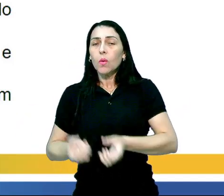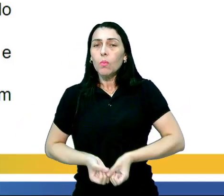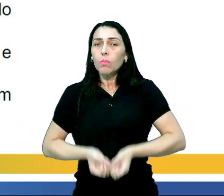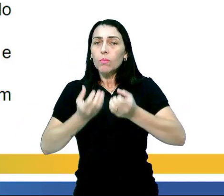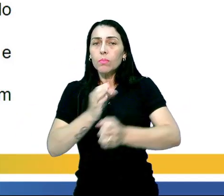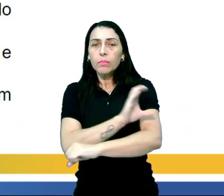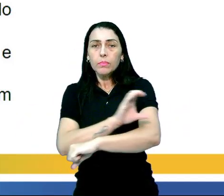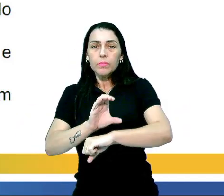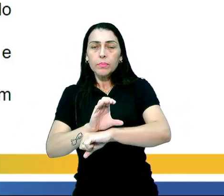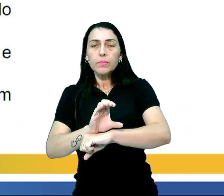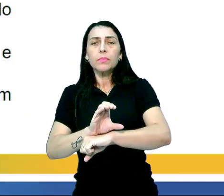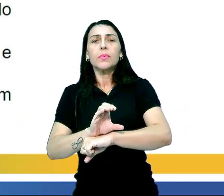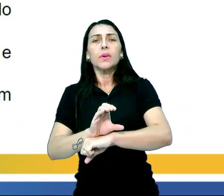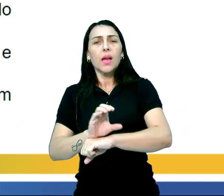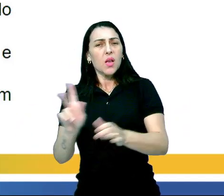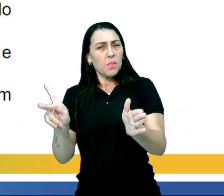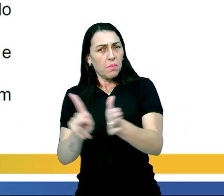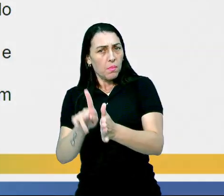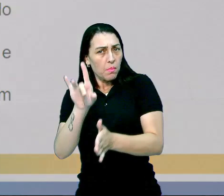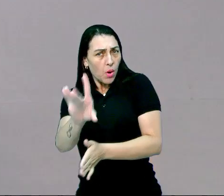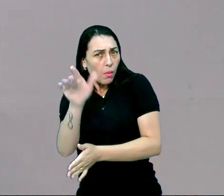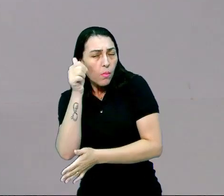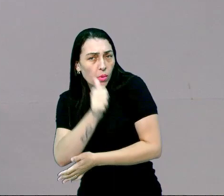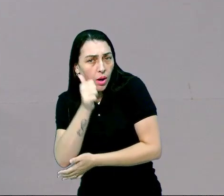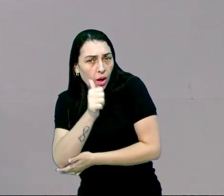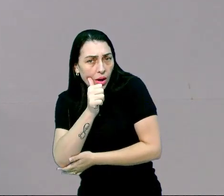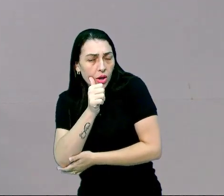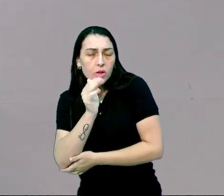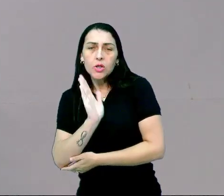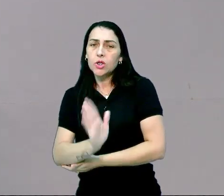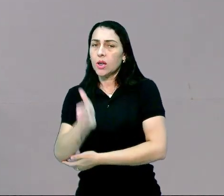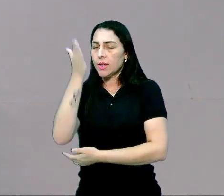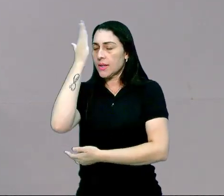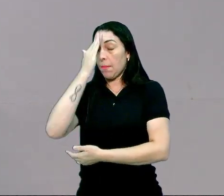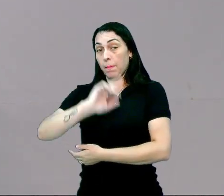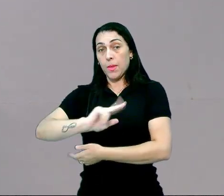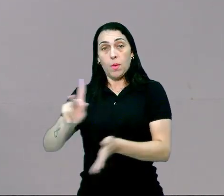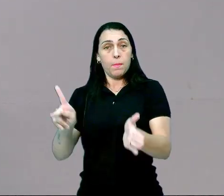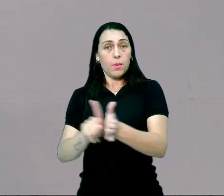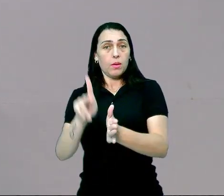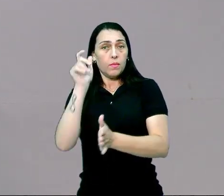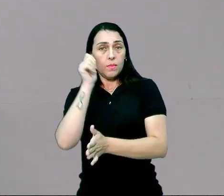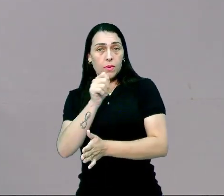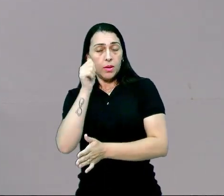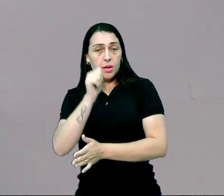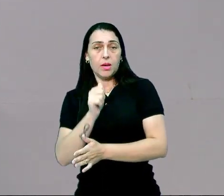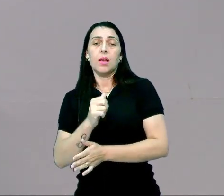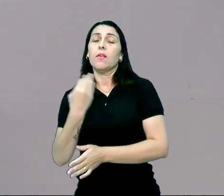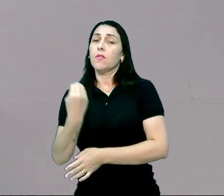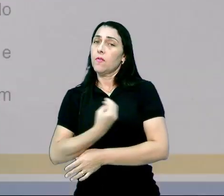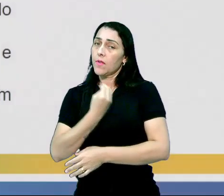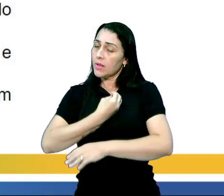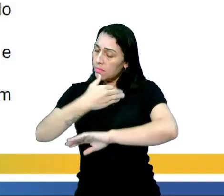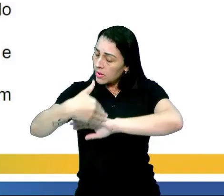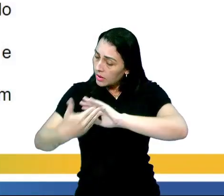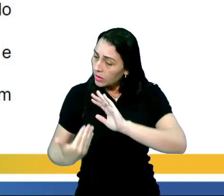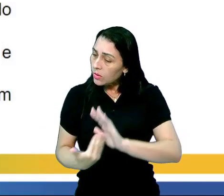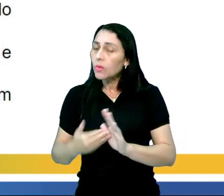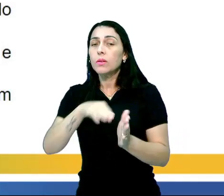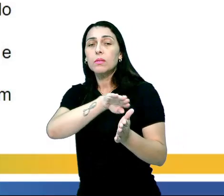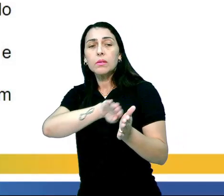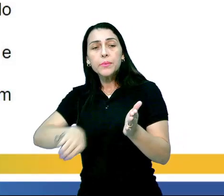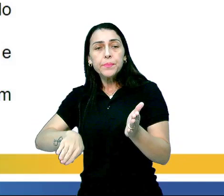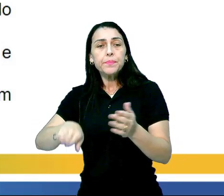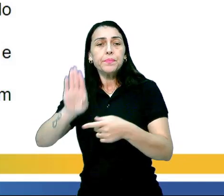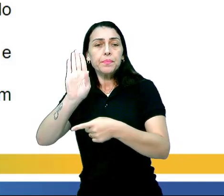manifestação cultural. Por ser considerada uma atividade exclusivamente feminina. A gente já sabe que ela não é exclusivamente feminina. A vivência é para todos, então a gente descarta